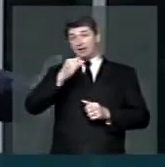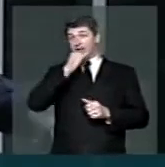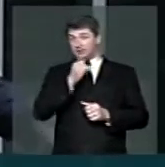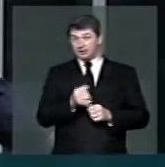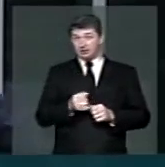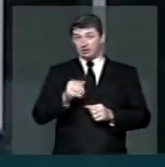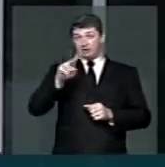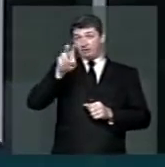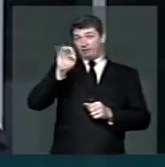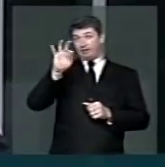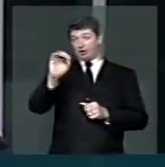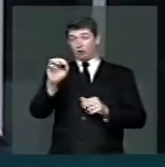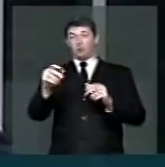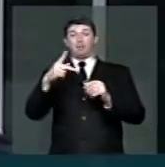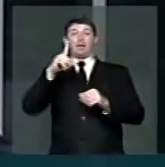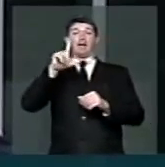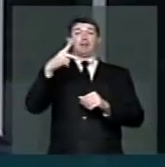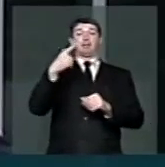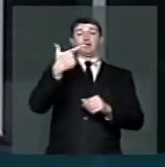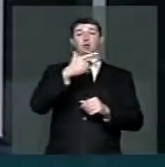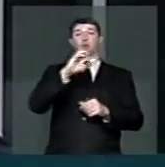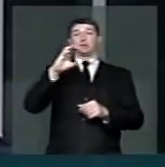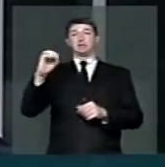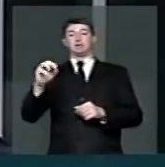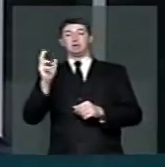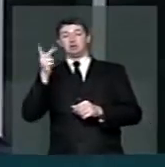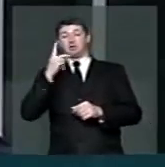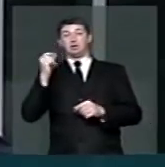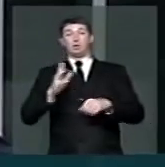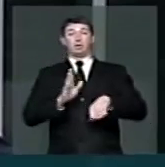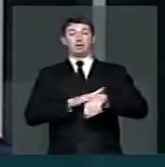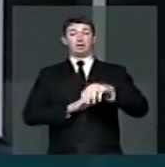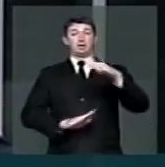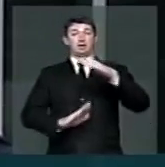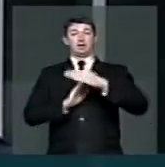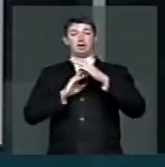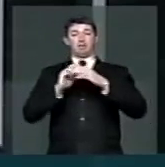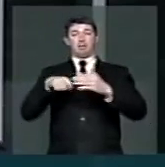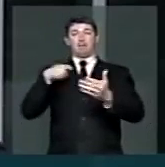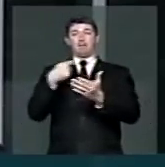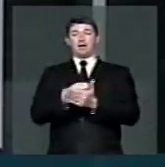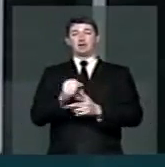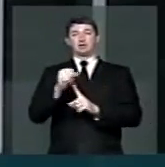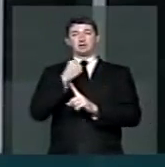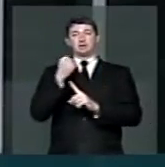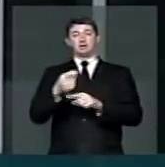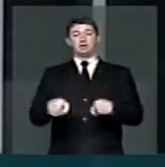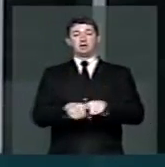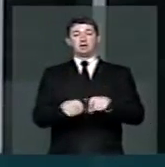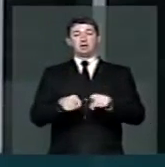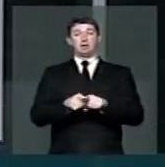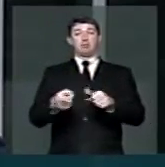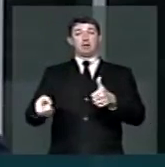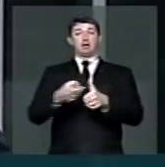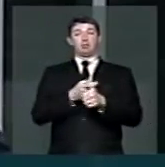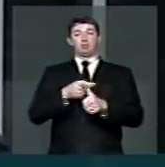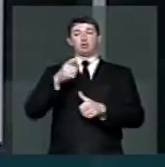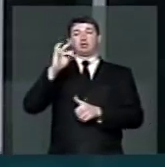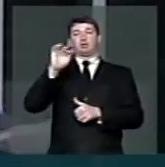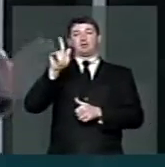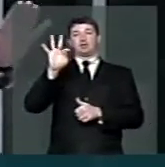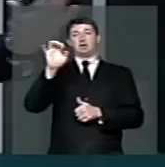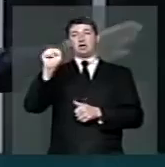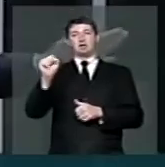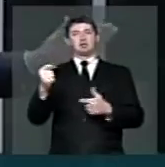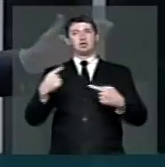o veto ao PLP 200, que estabelece prazo para extinção de contribuição social e extinção da multa dos 10% do FGTS.